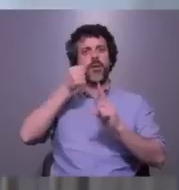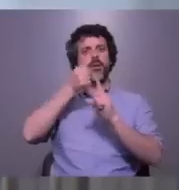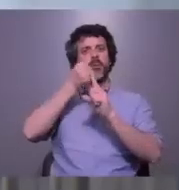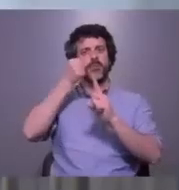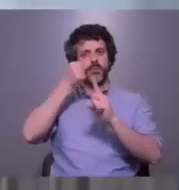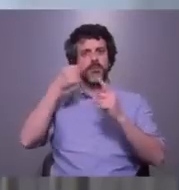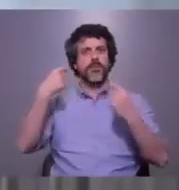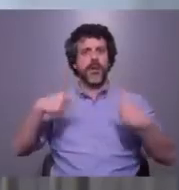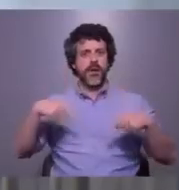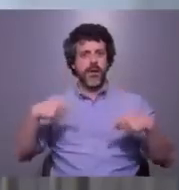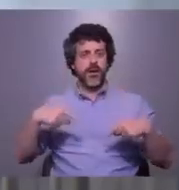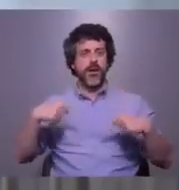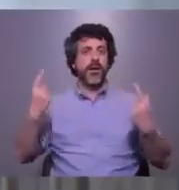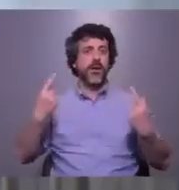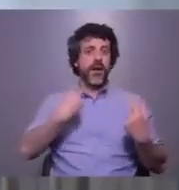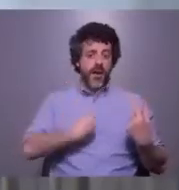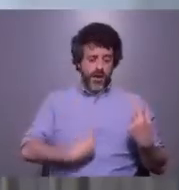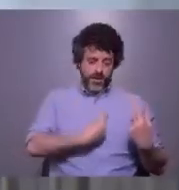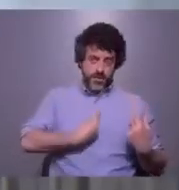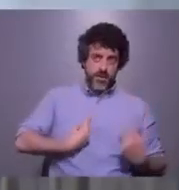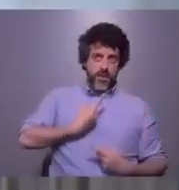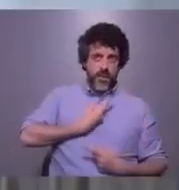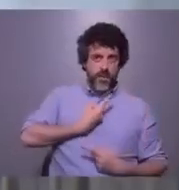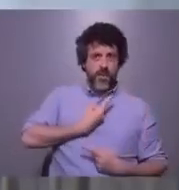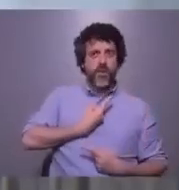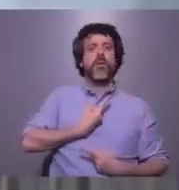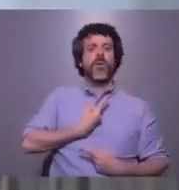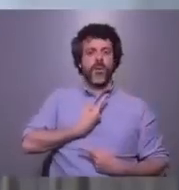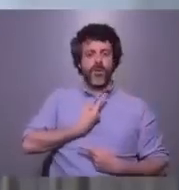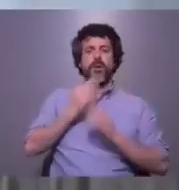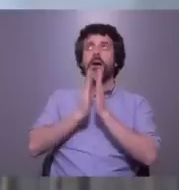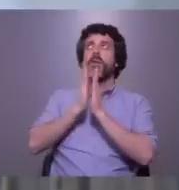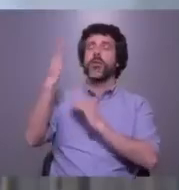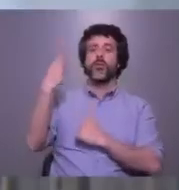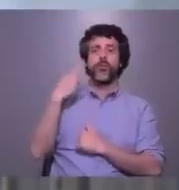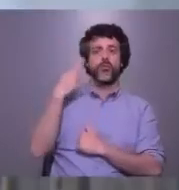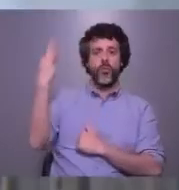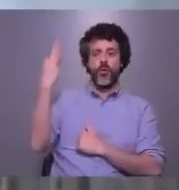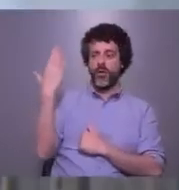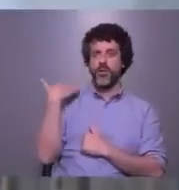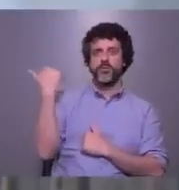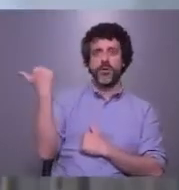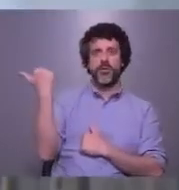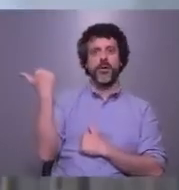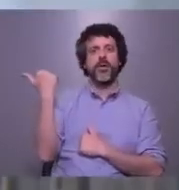Diz-nos que, como cristãos, fomos escolhidos e chamados por Deus